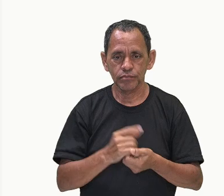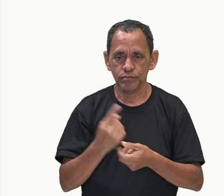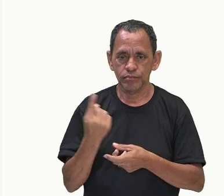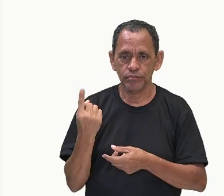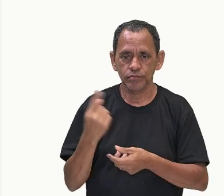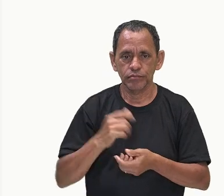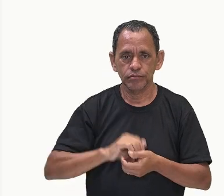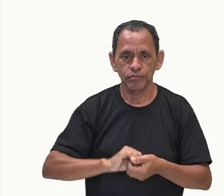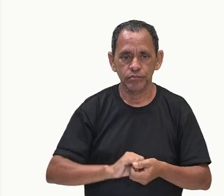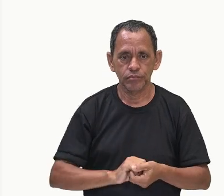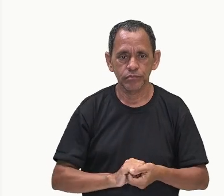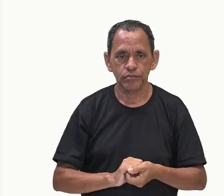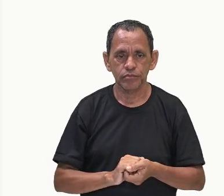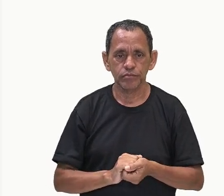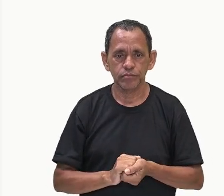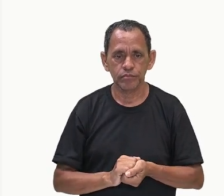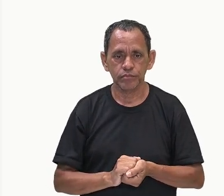vermelho.